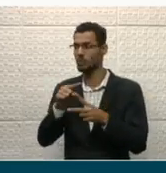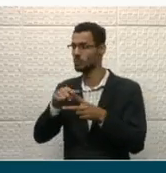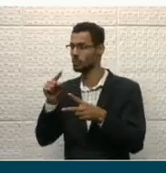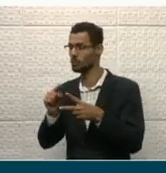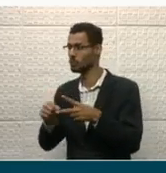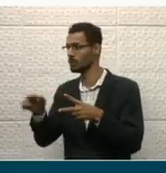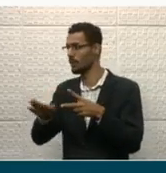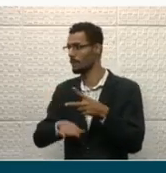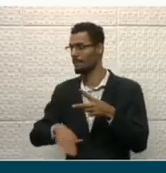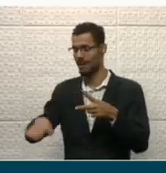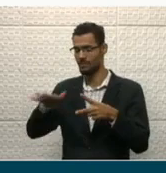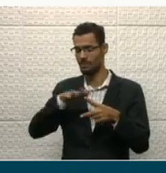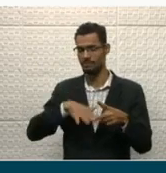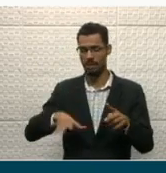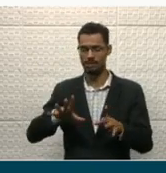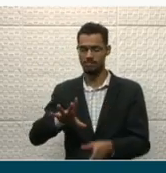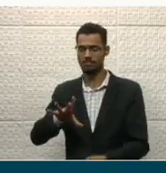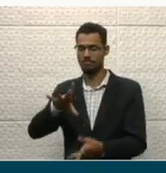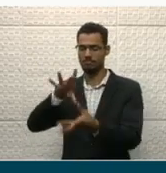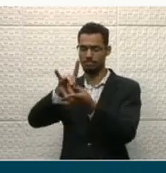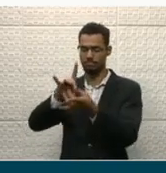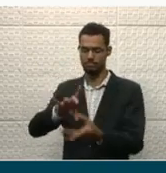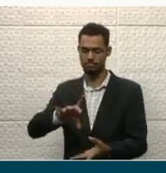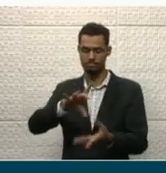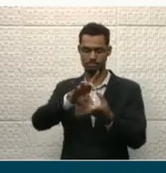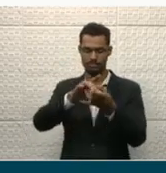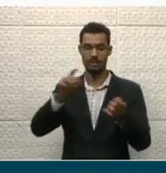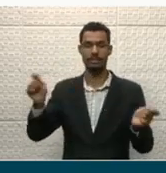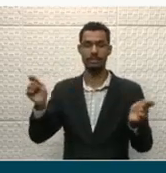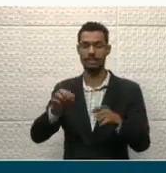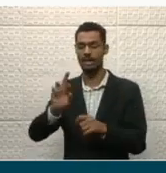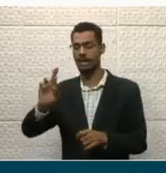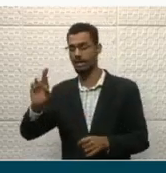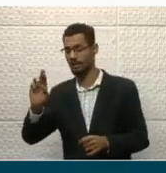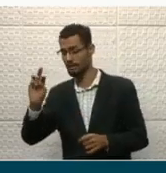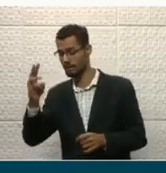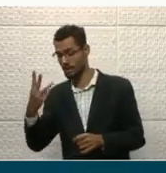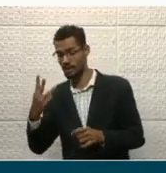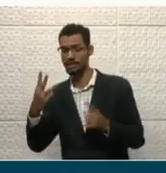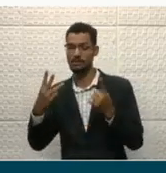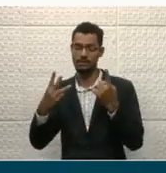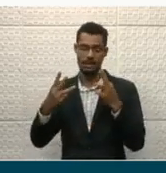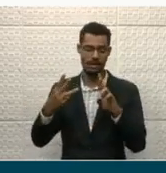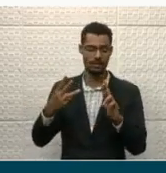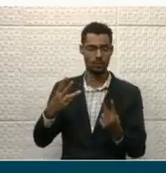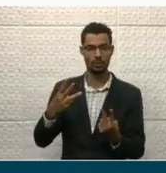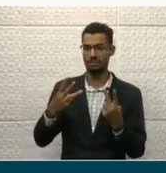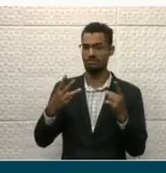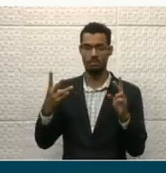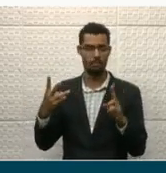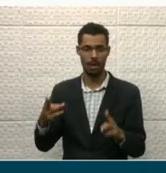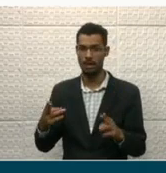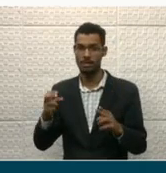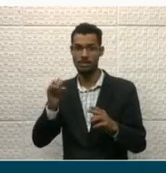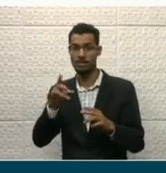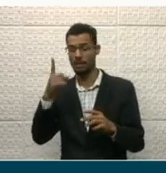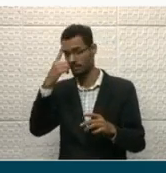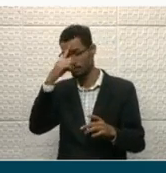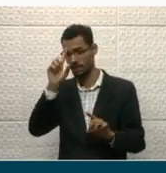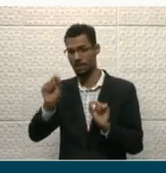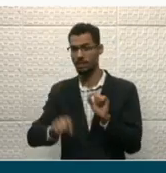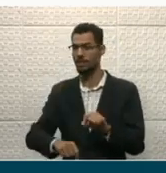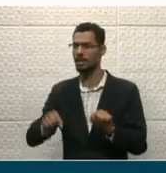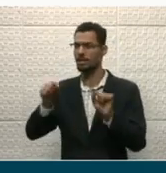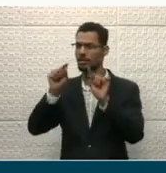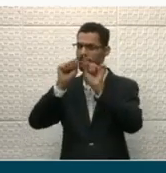espaços. Então, eu estou trabalhando tanto com a base canônica do R3 quanto a do R2. Então, quando eu construo